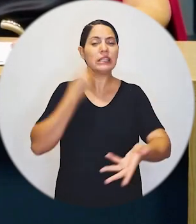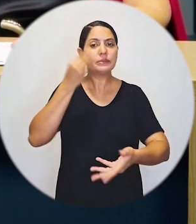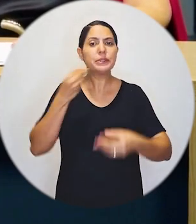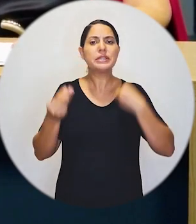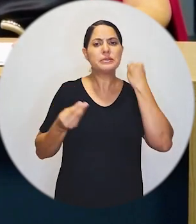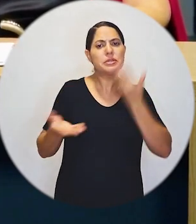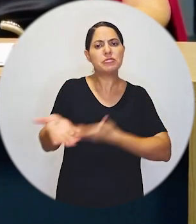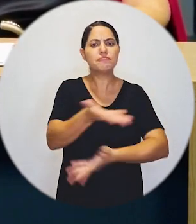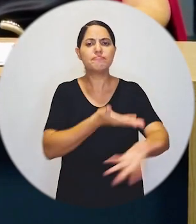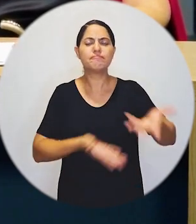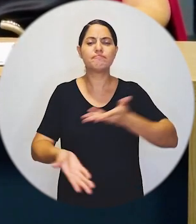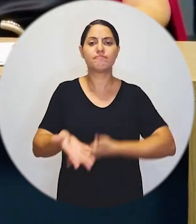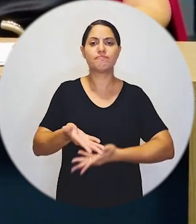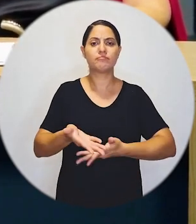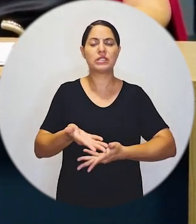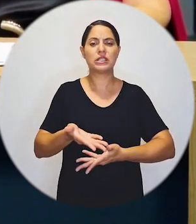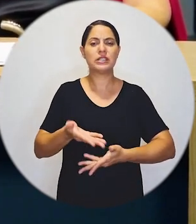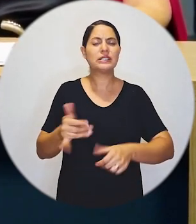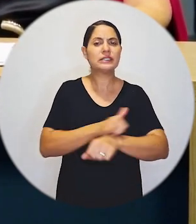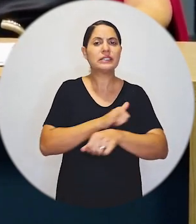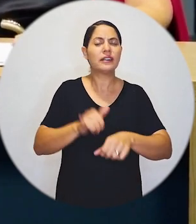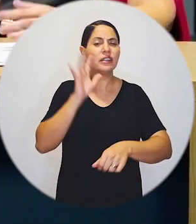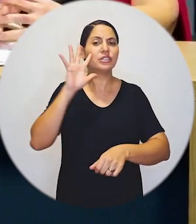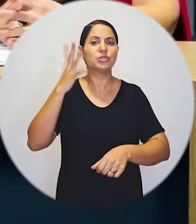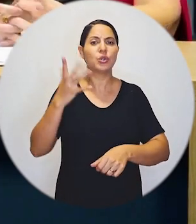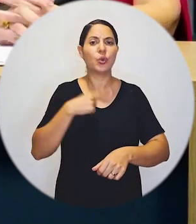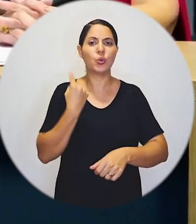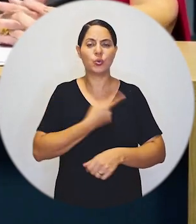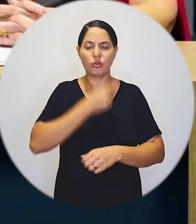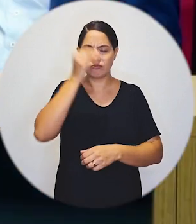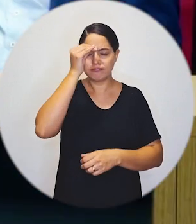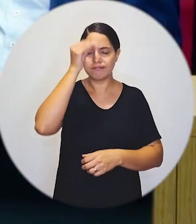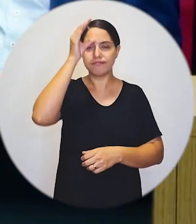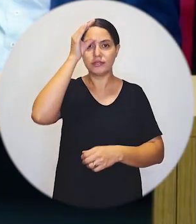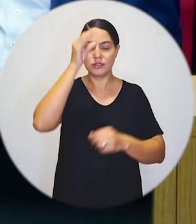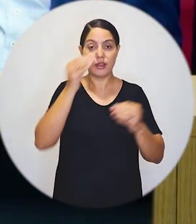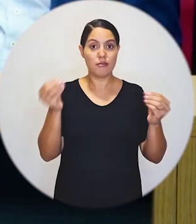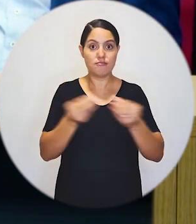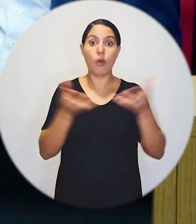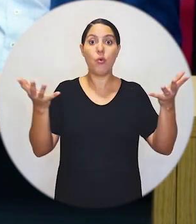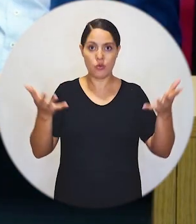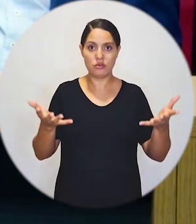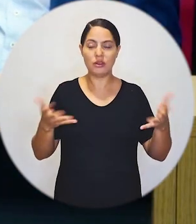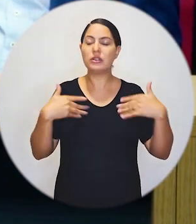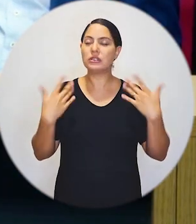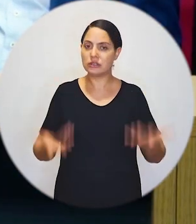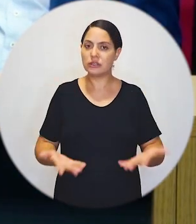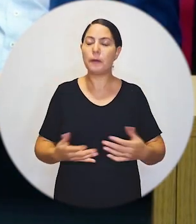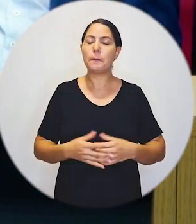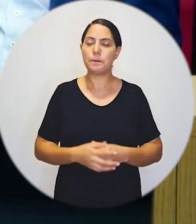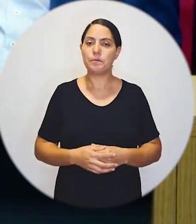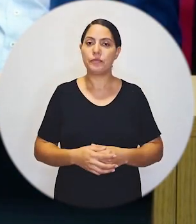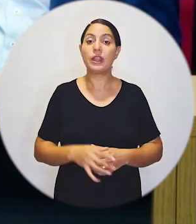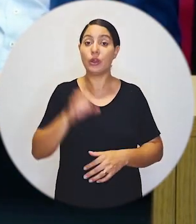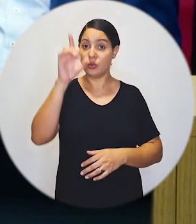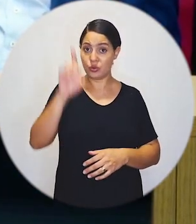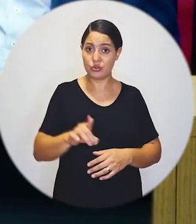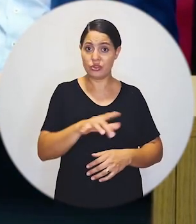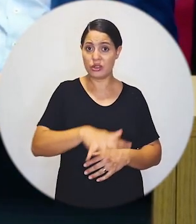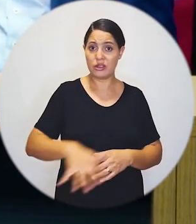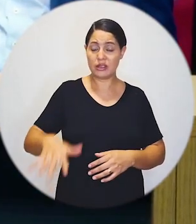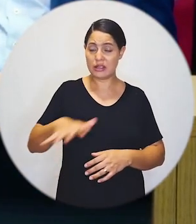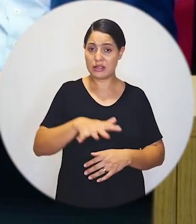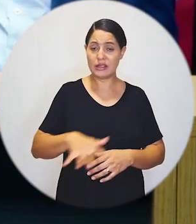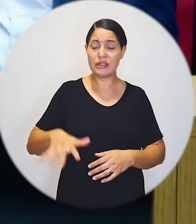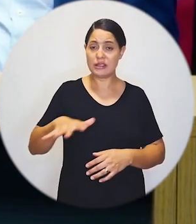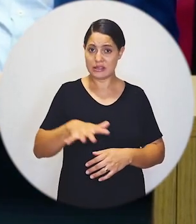trocando experiências, buscando soluções e expandindo nosso conhecimento. O direito ele vem sendo cooptado pelo discurso econômico